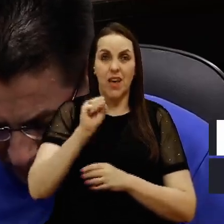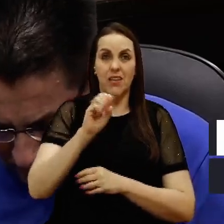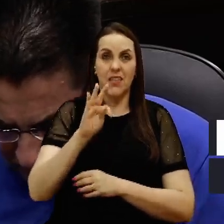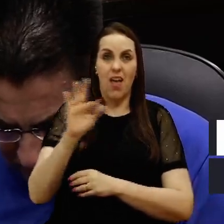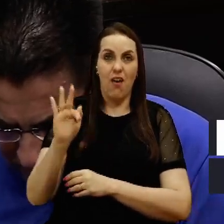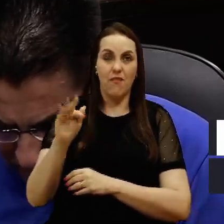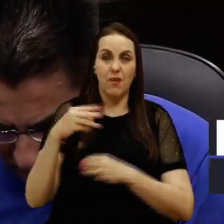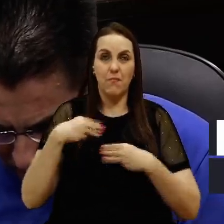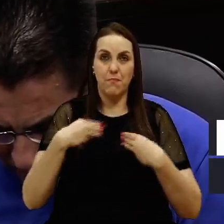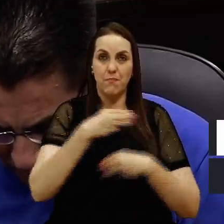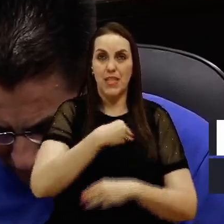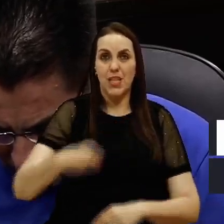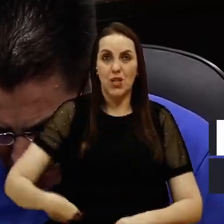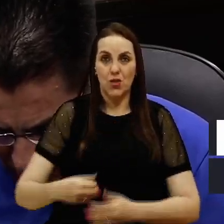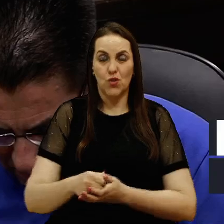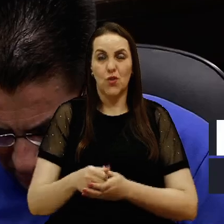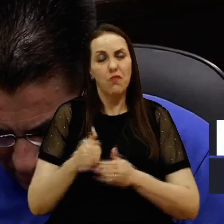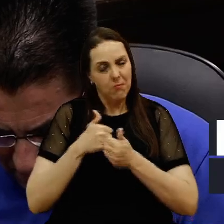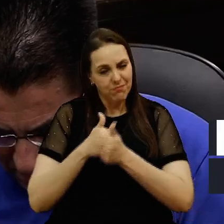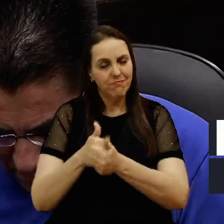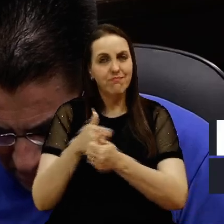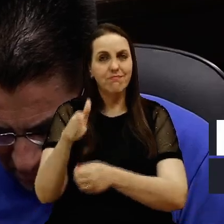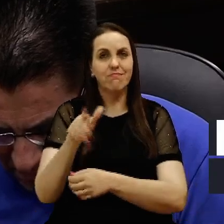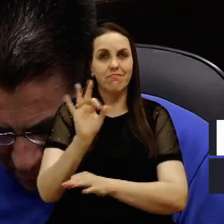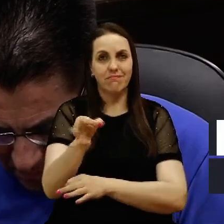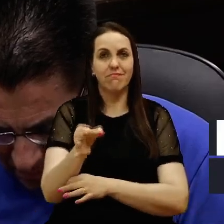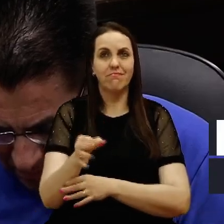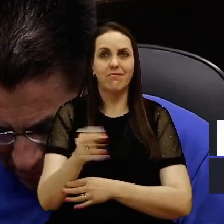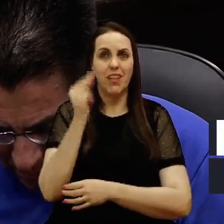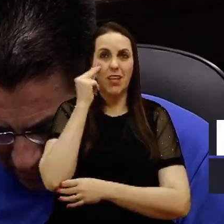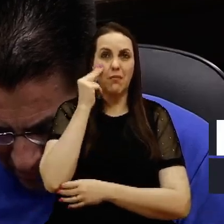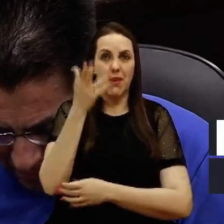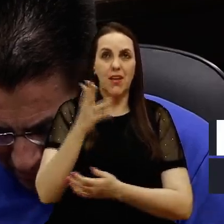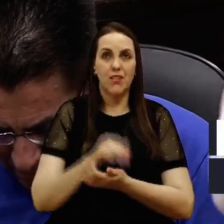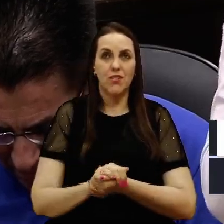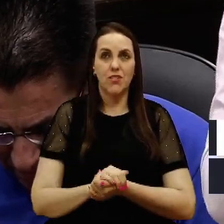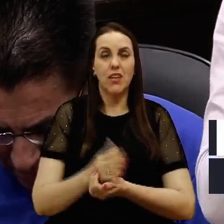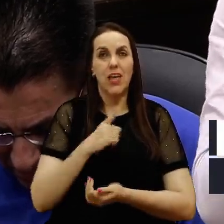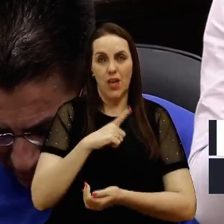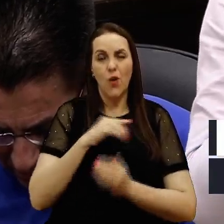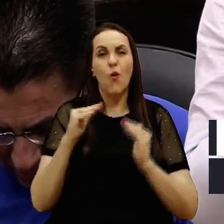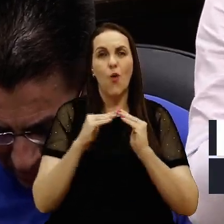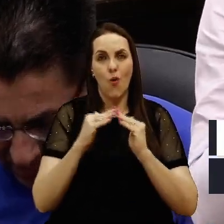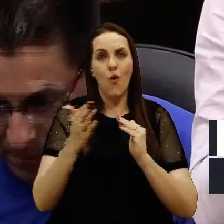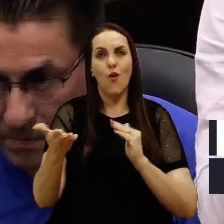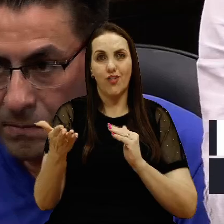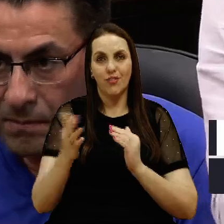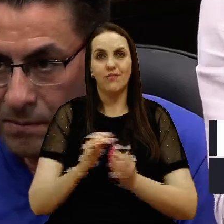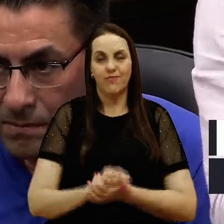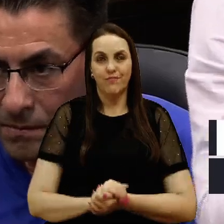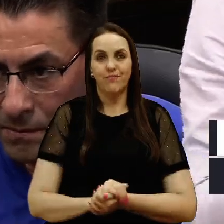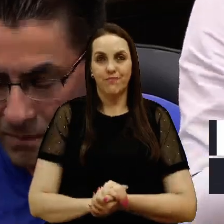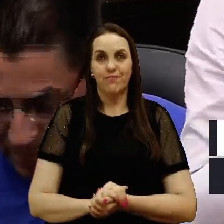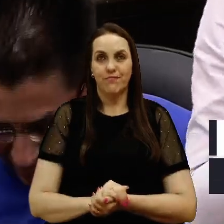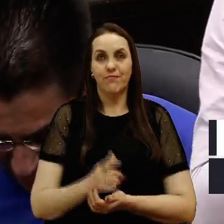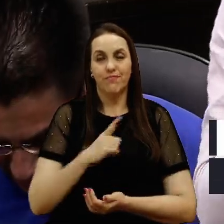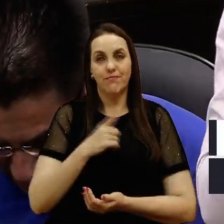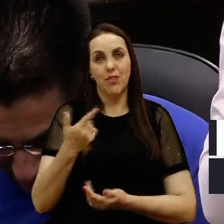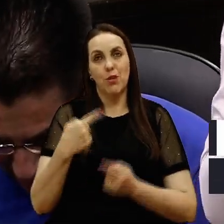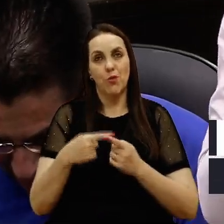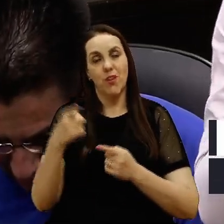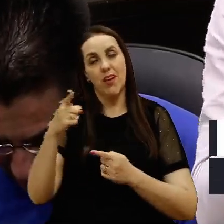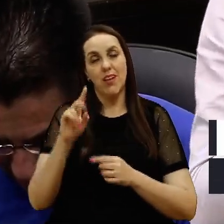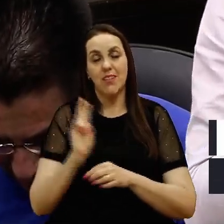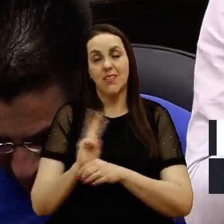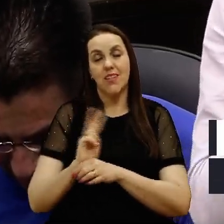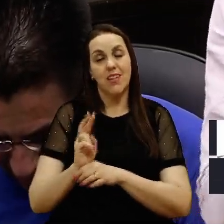Municipal. Vamos seguir o Xandão nessa linha aqui, Cláudio Libardi, que nessa linha aqui eu concordo com ele, até porque ele foi secretário de